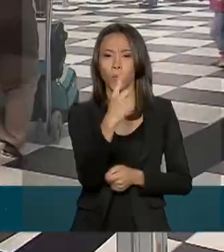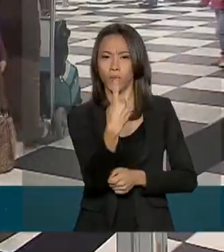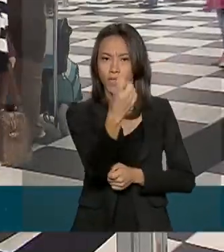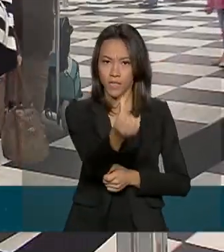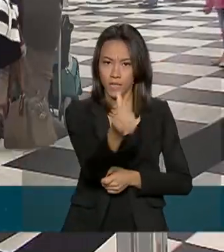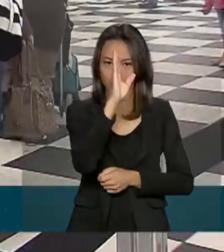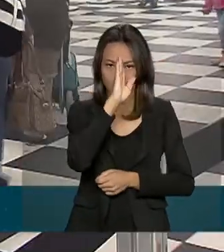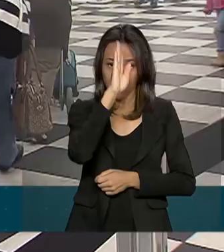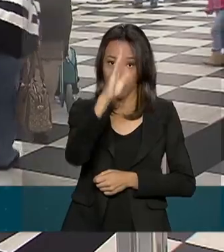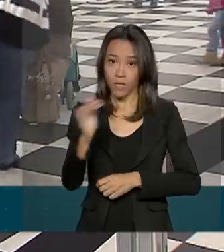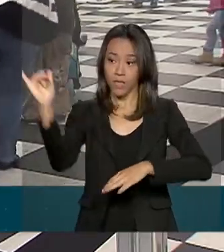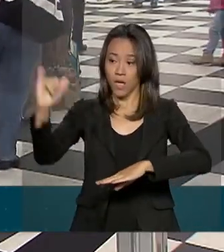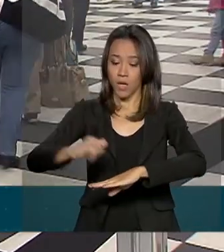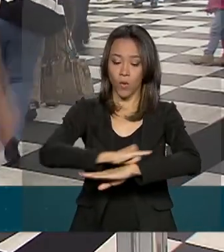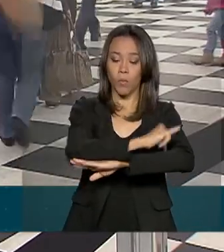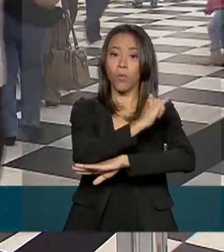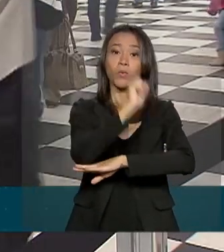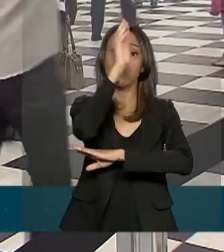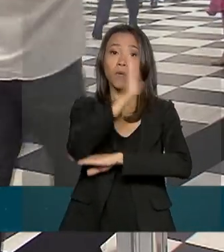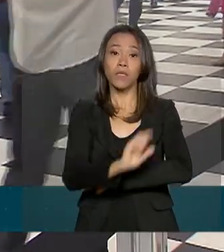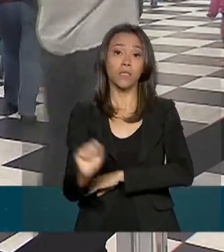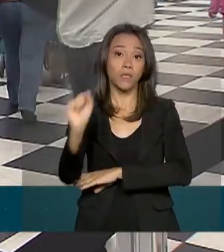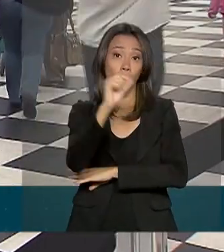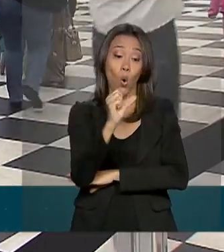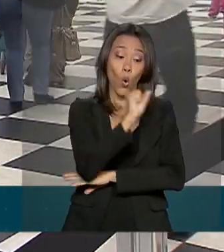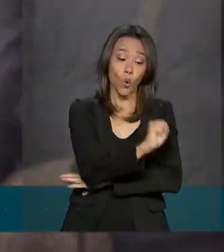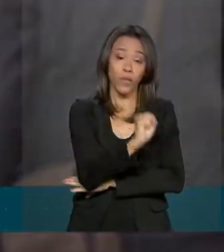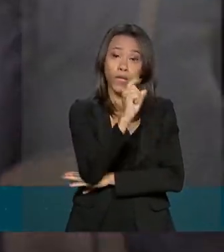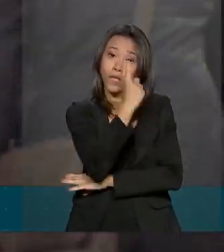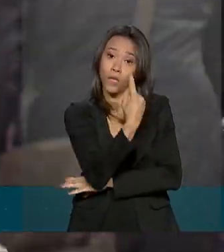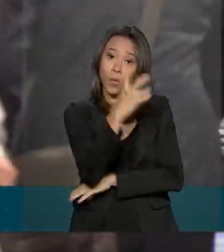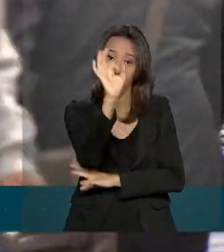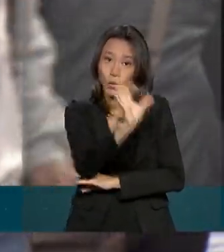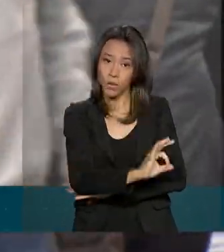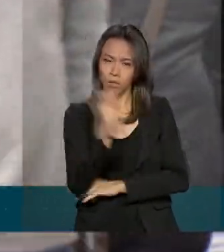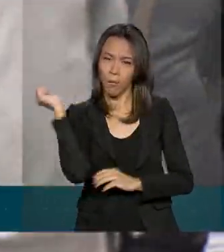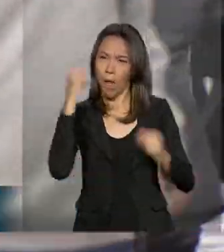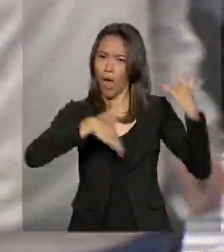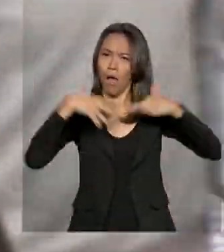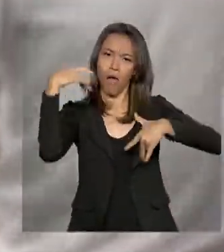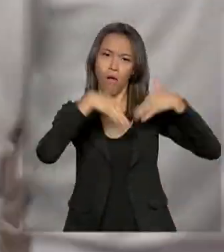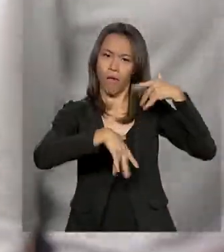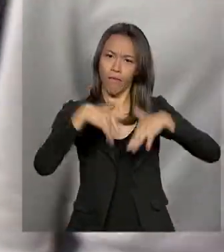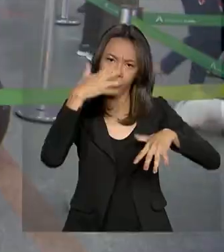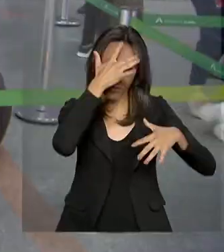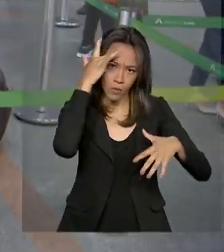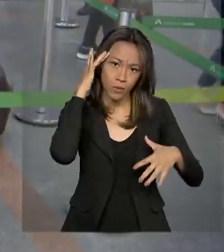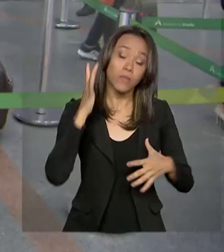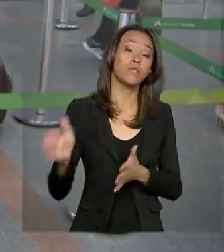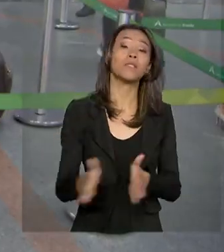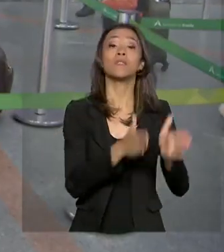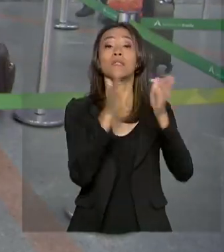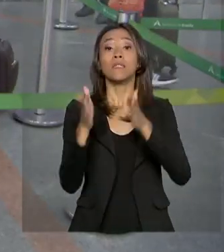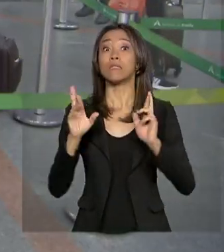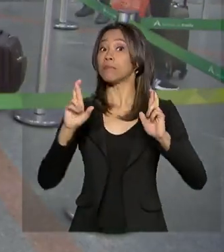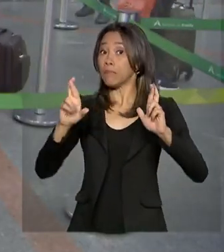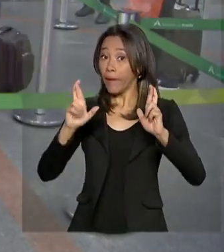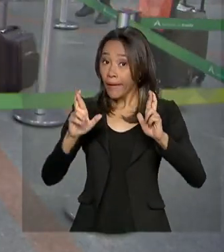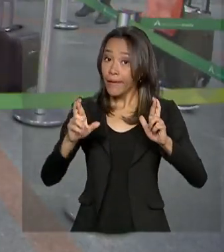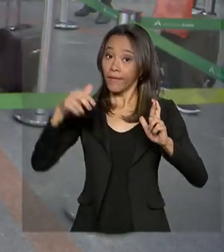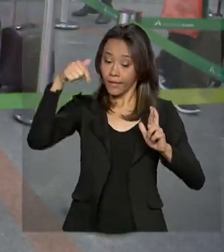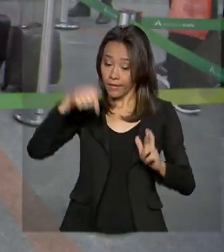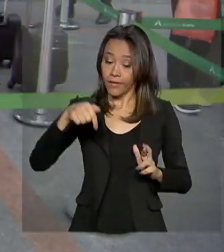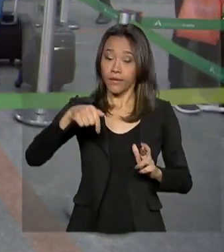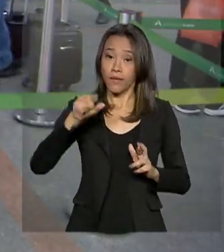aeroportos do país, que concentram 81% do fluxo total de passageiros. A expectativa é de que